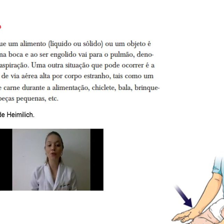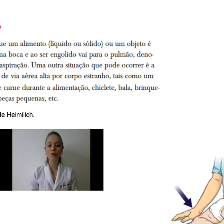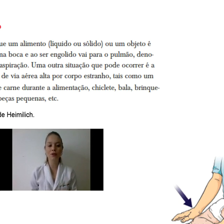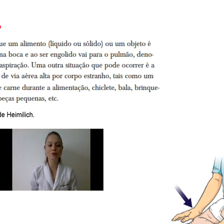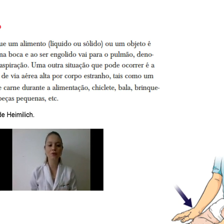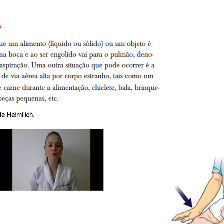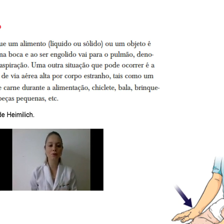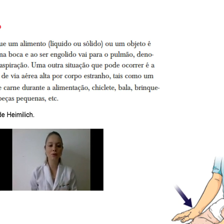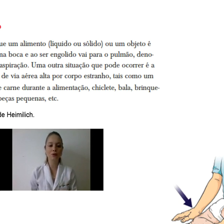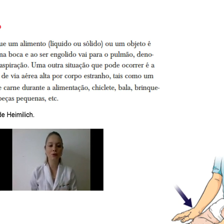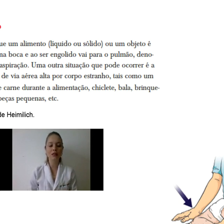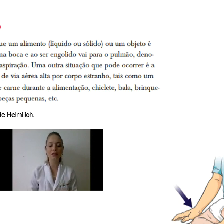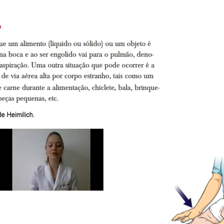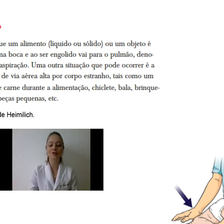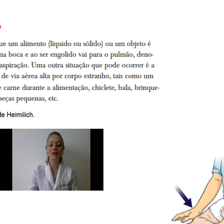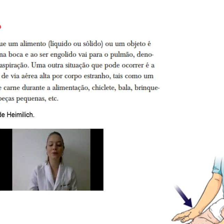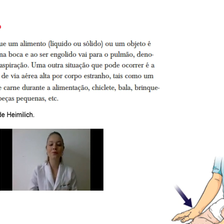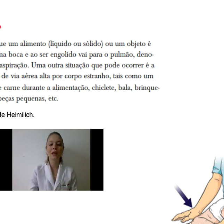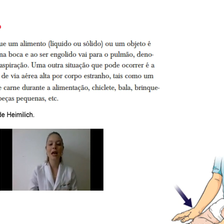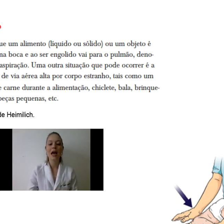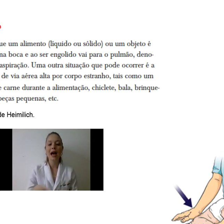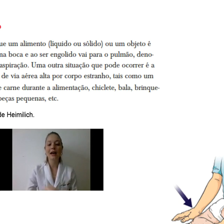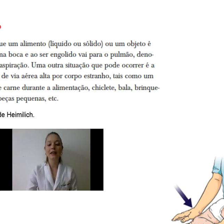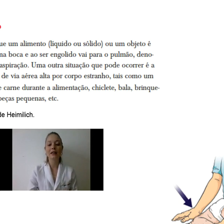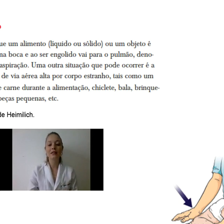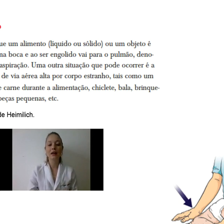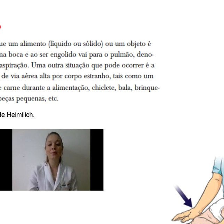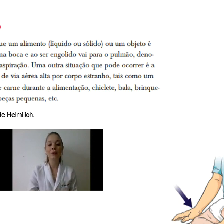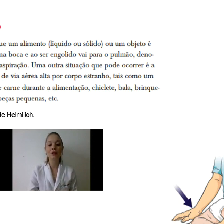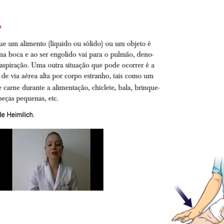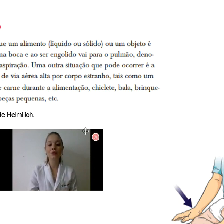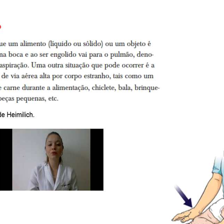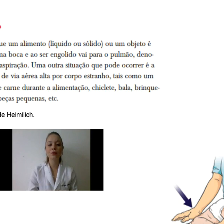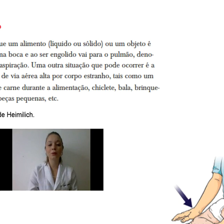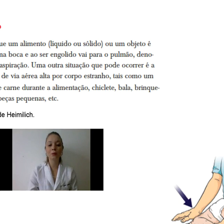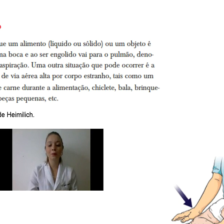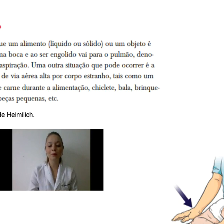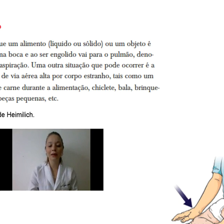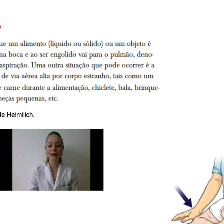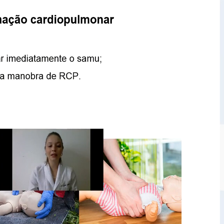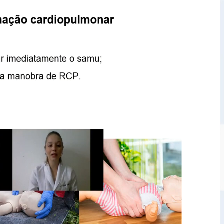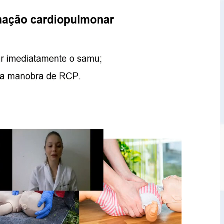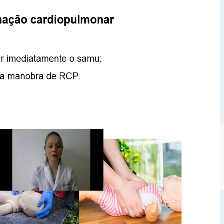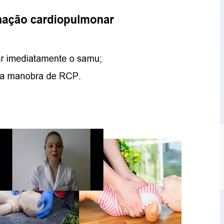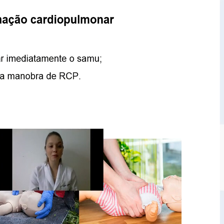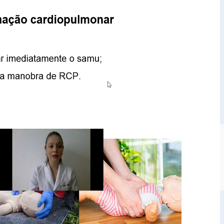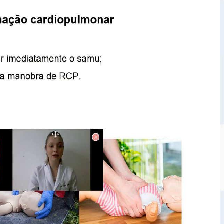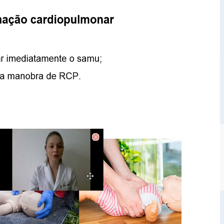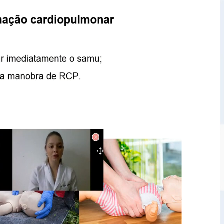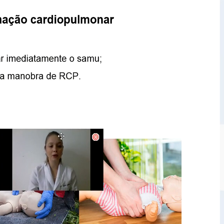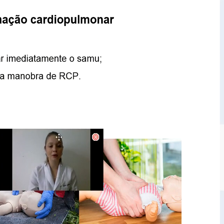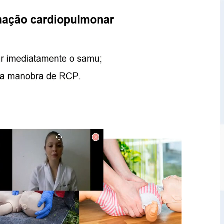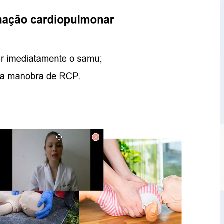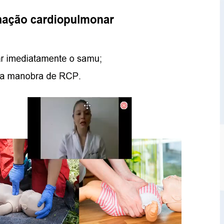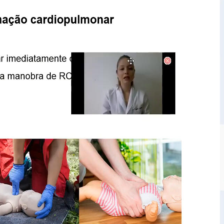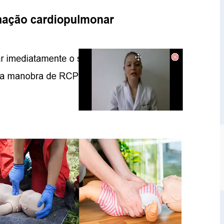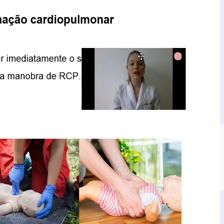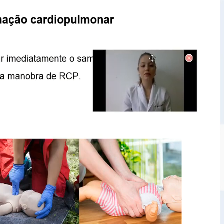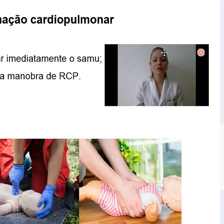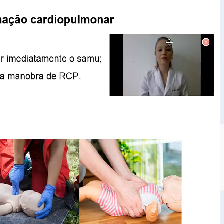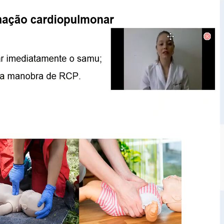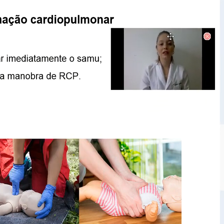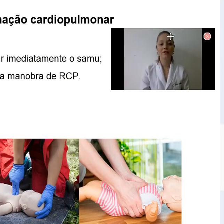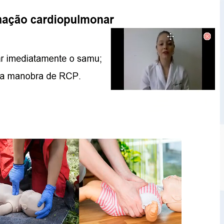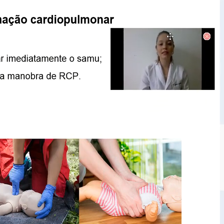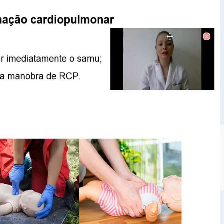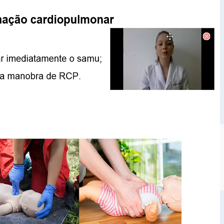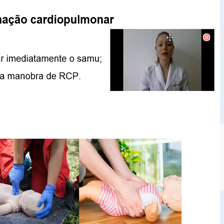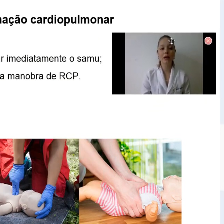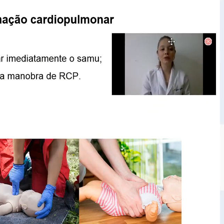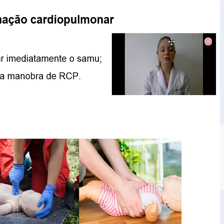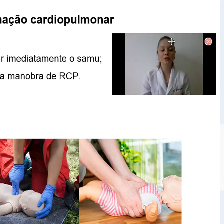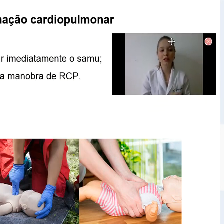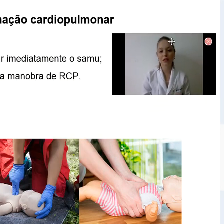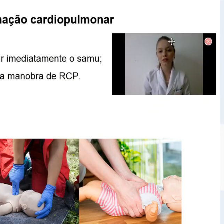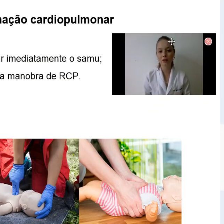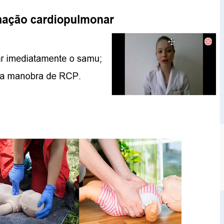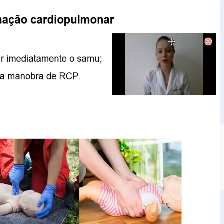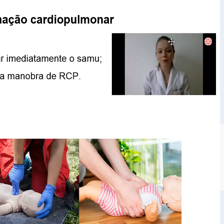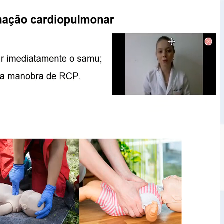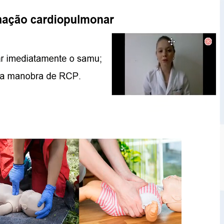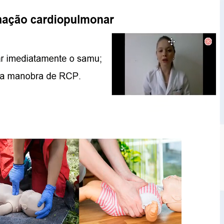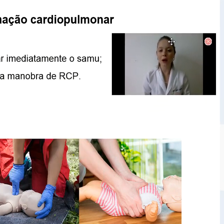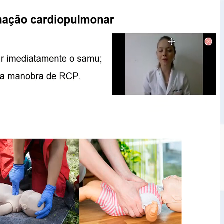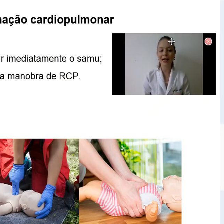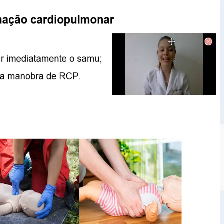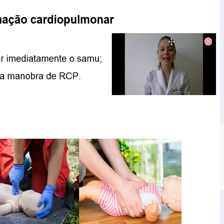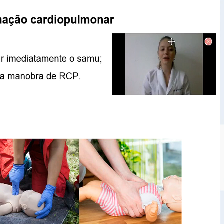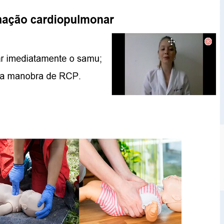você não conseguiu desobstruir essa via, a criança ela pode evoluir para uma parada cardiorrespiratória. E aí você vai ter que fazer uma